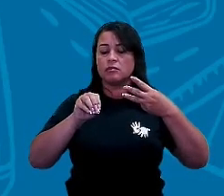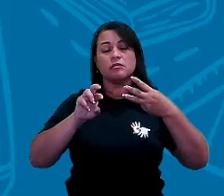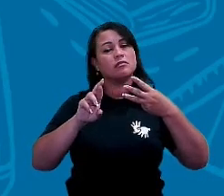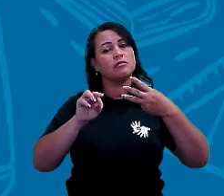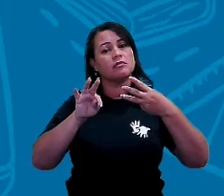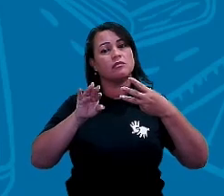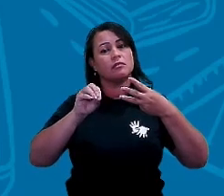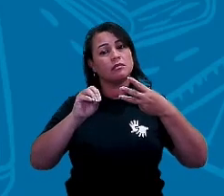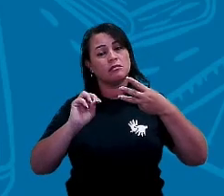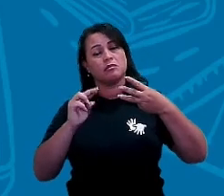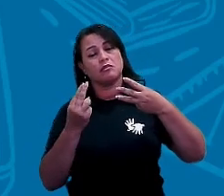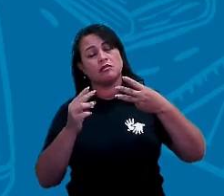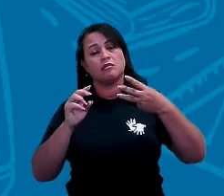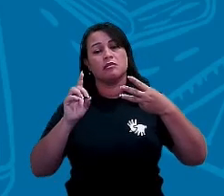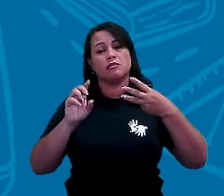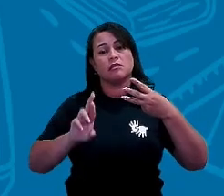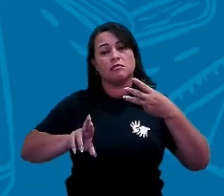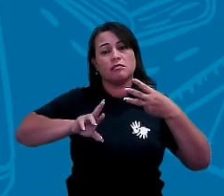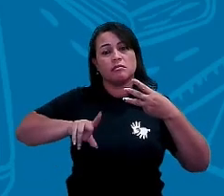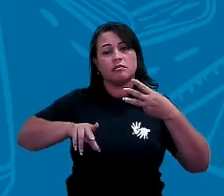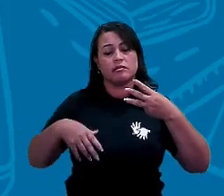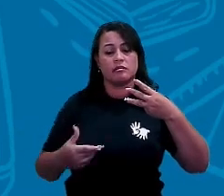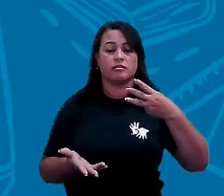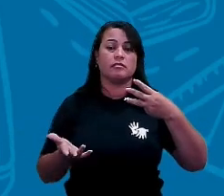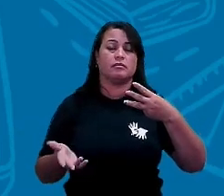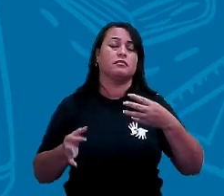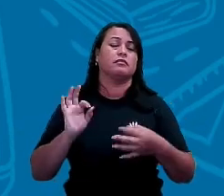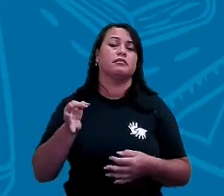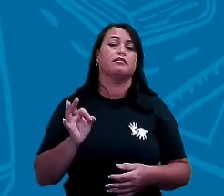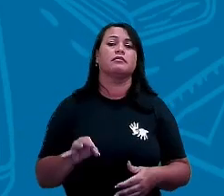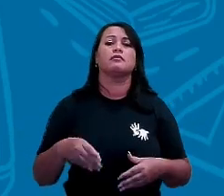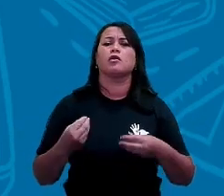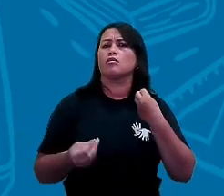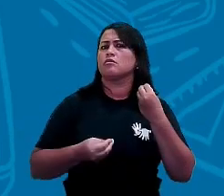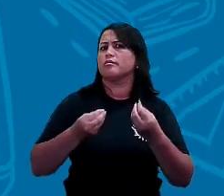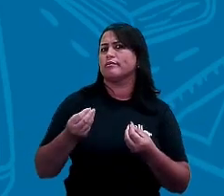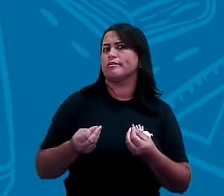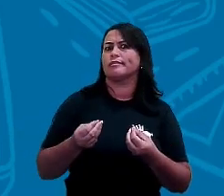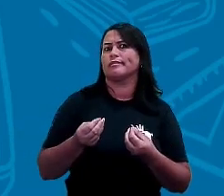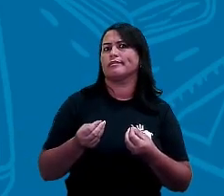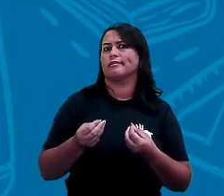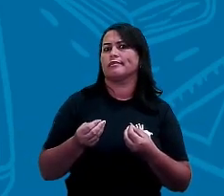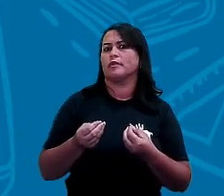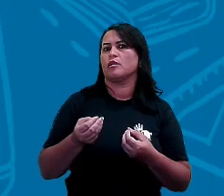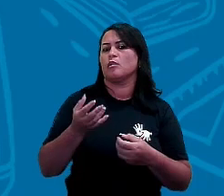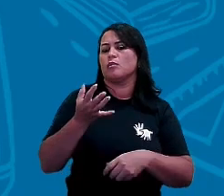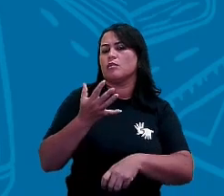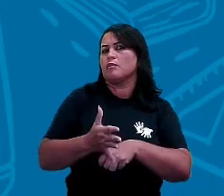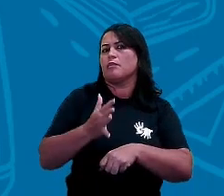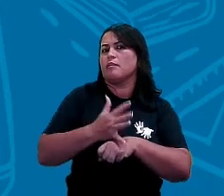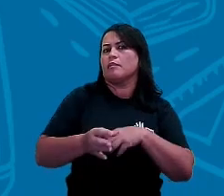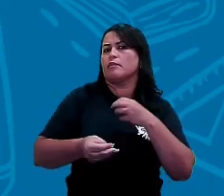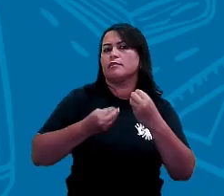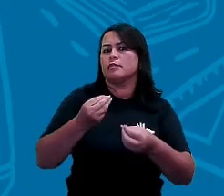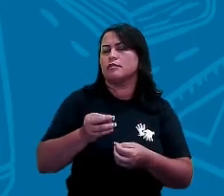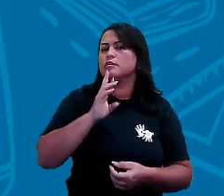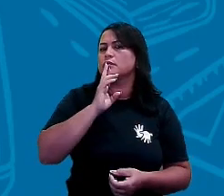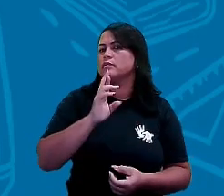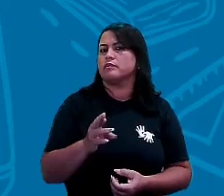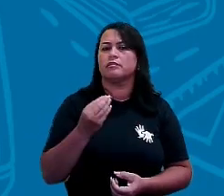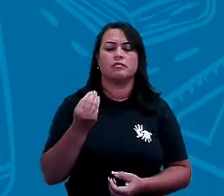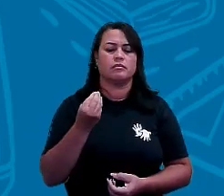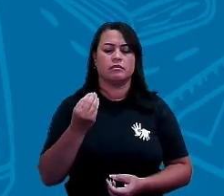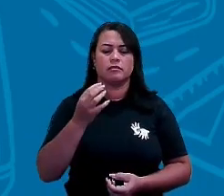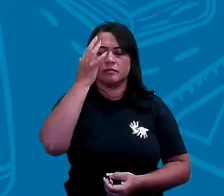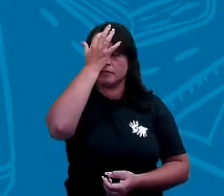ou diferença. Tá certo? Então, como é que eu faço realmente na prática, professora, essa continha?